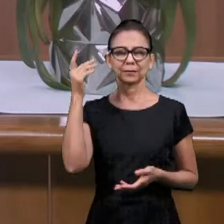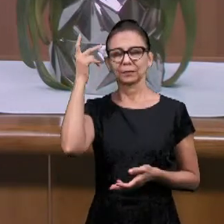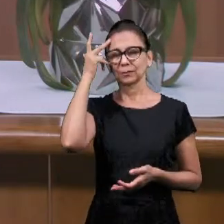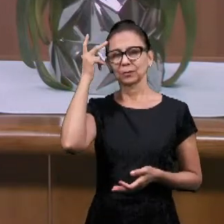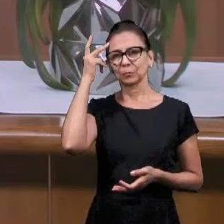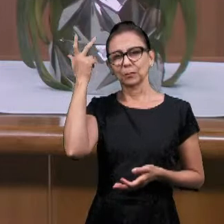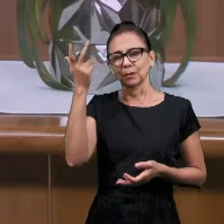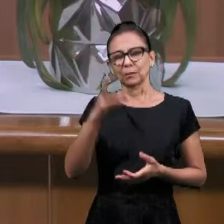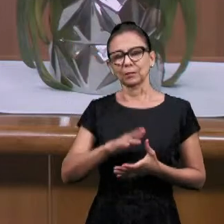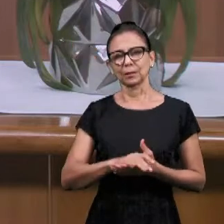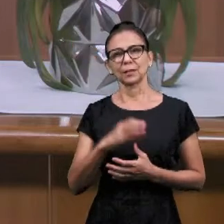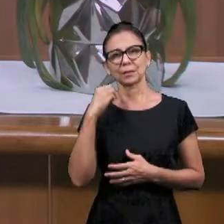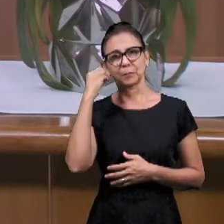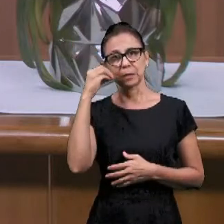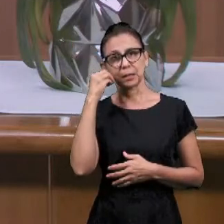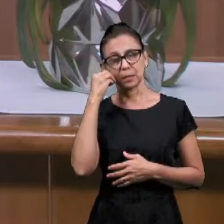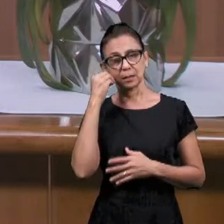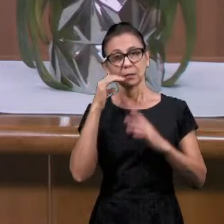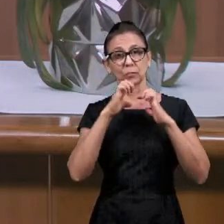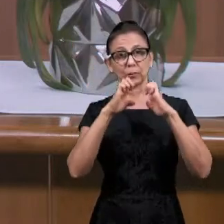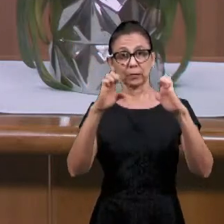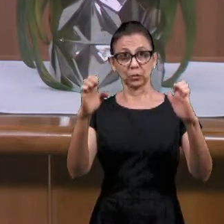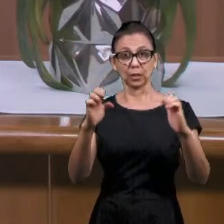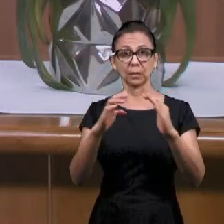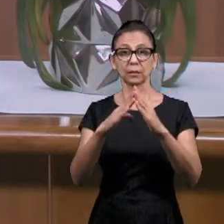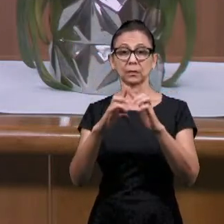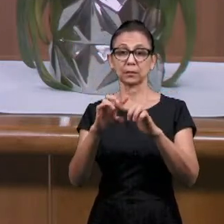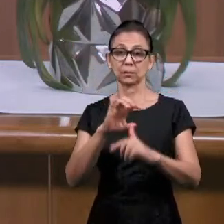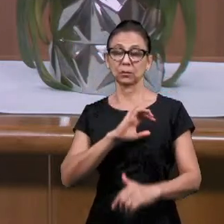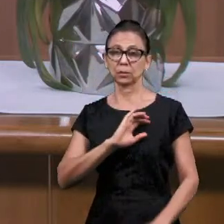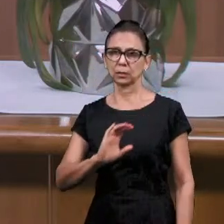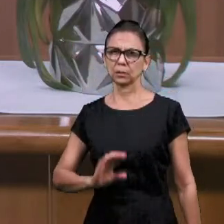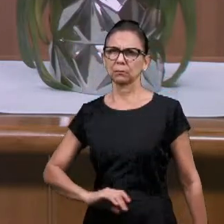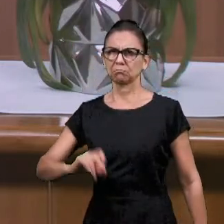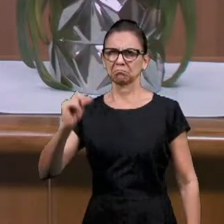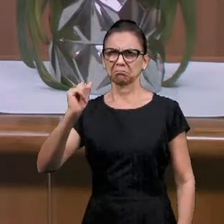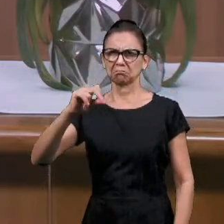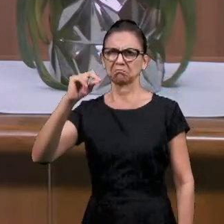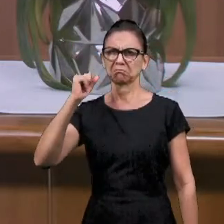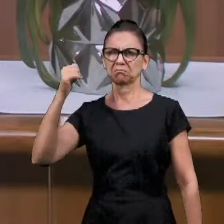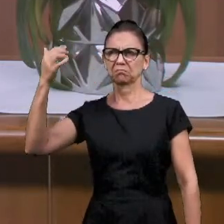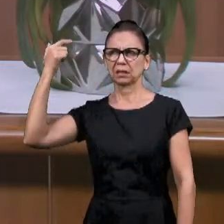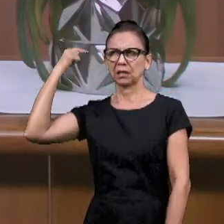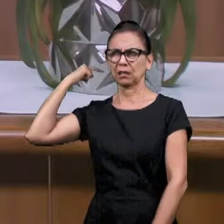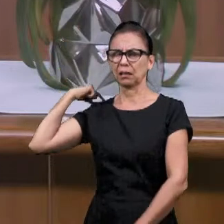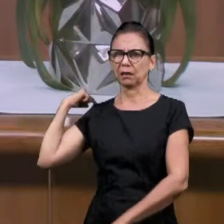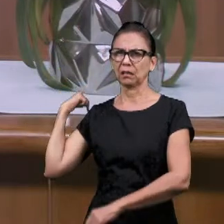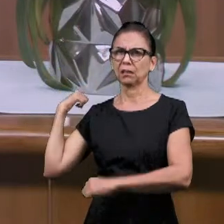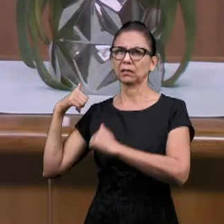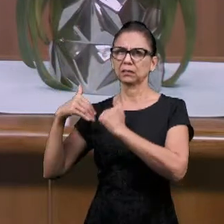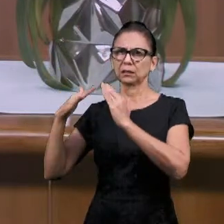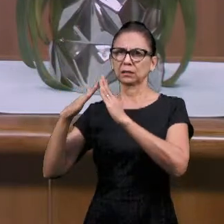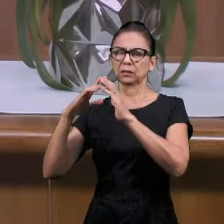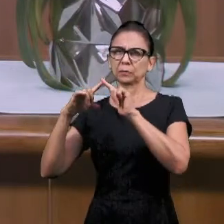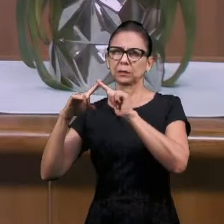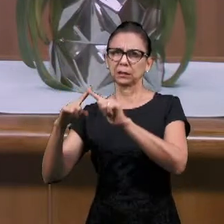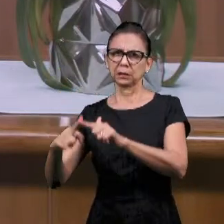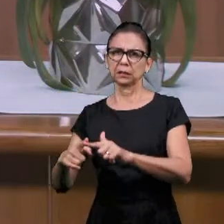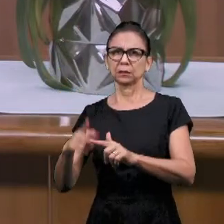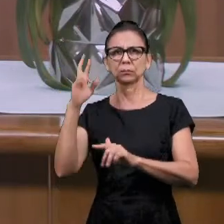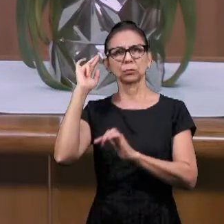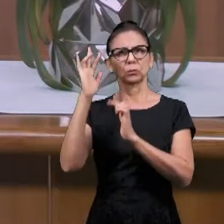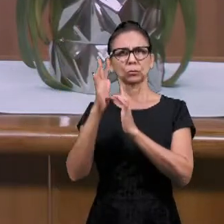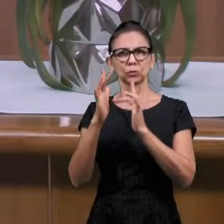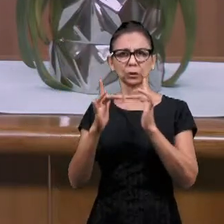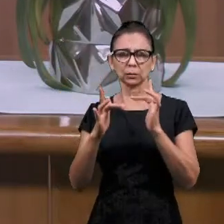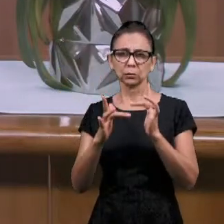do Evangelho e da Igreja de Cristo, ela vem desde o Senhor Jesus e o derramar do Espírito Santo após a morte e